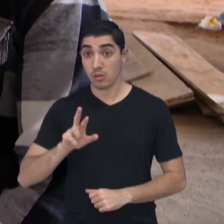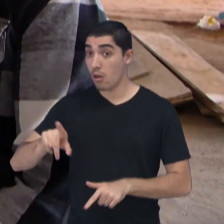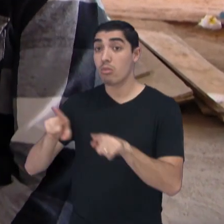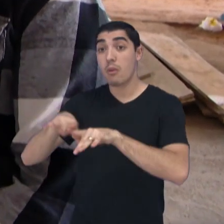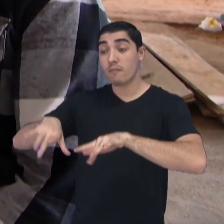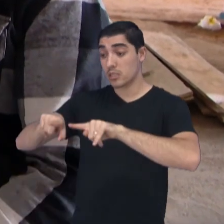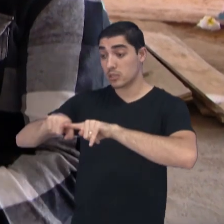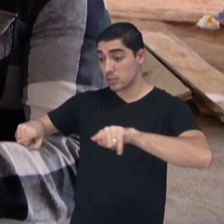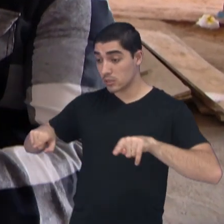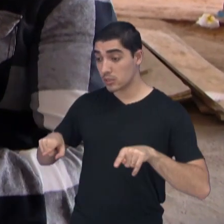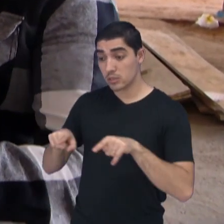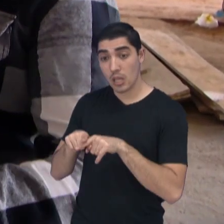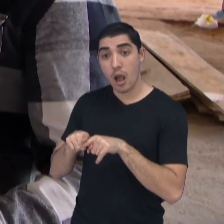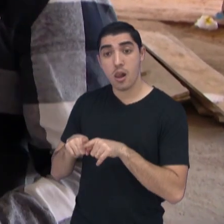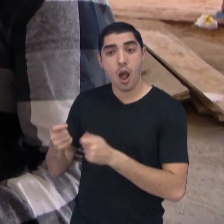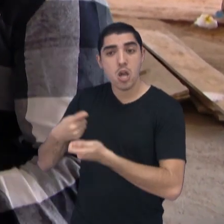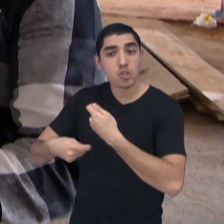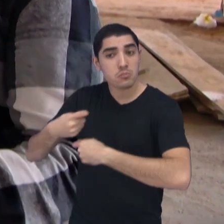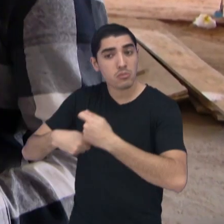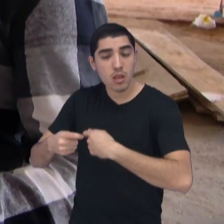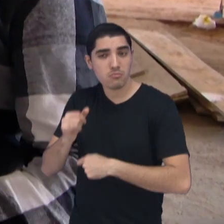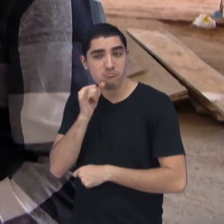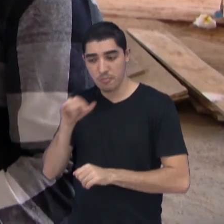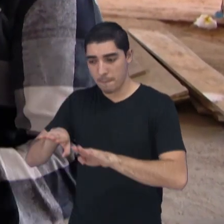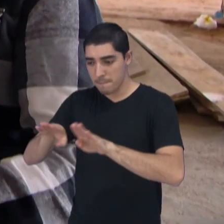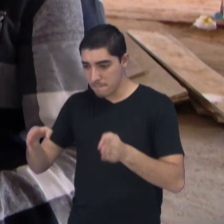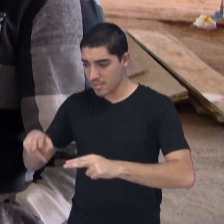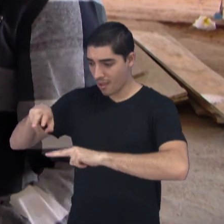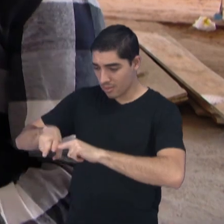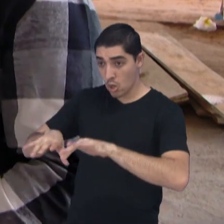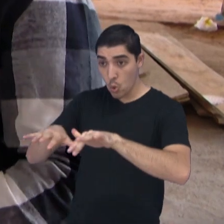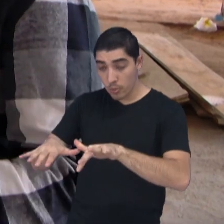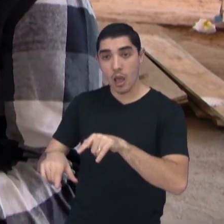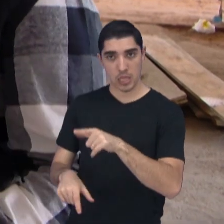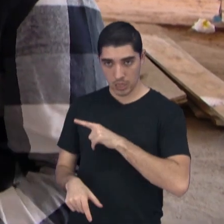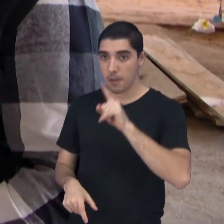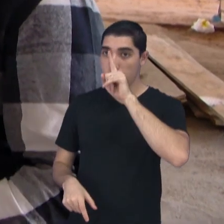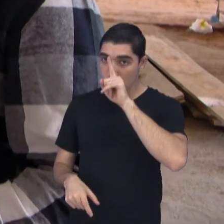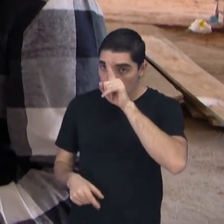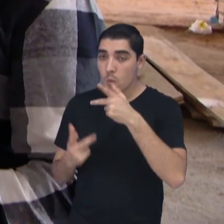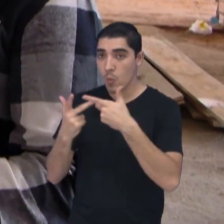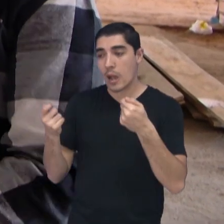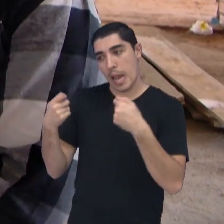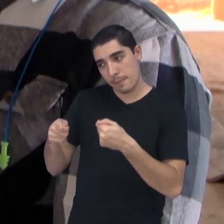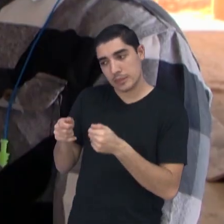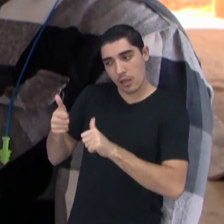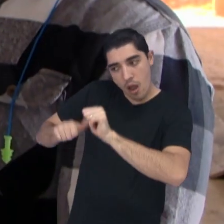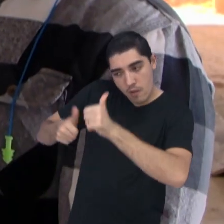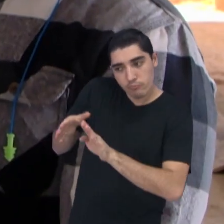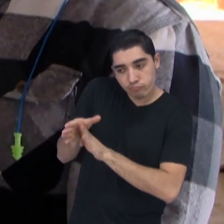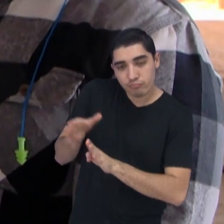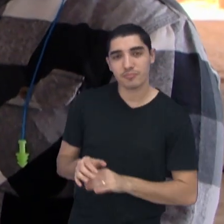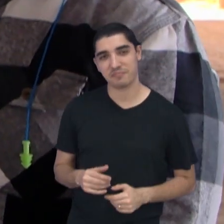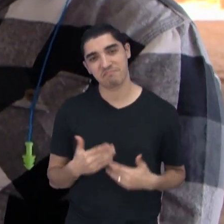num escritório que só tenha mesa e cadeira, um computador, existe alguns riscos que a gente tem que fazer a avaliação. Então tá,